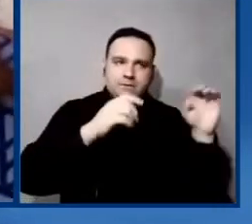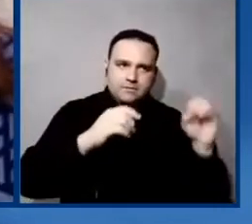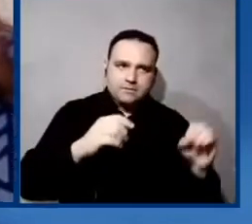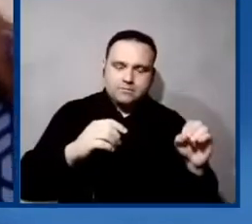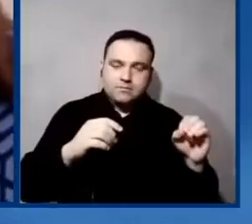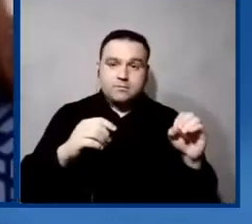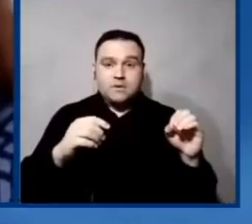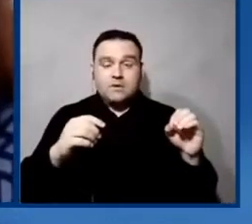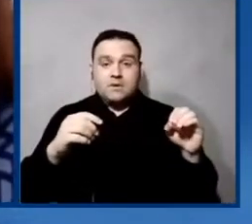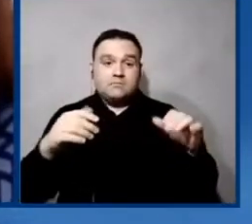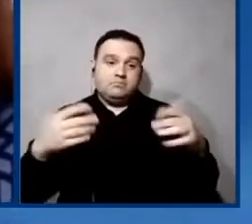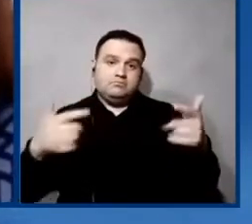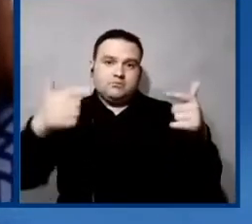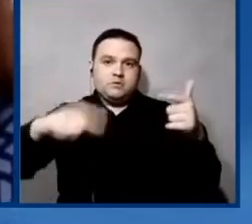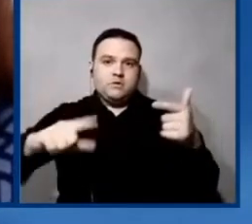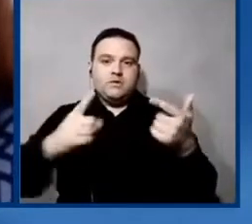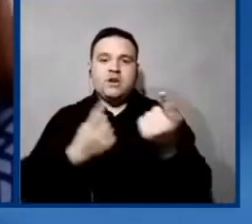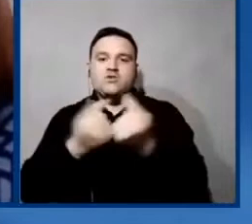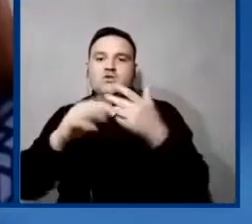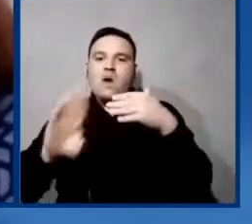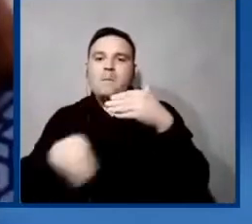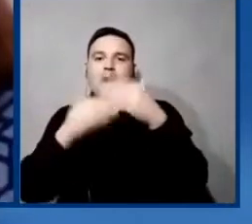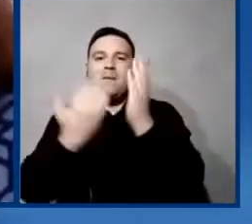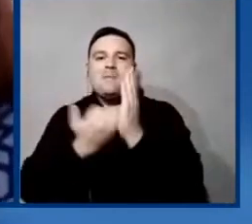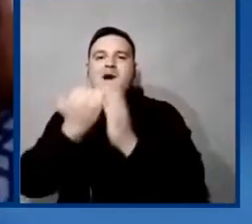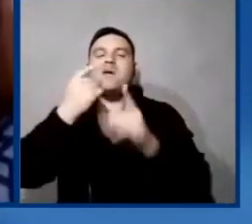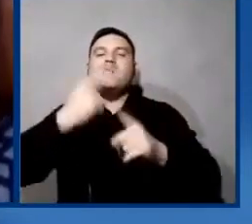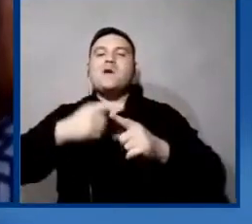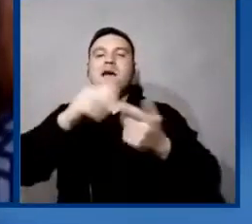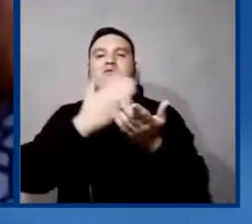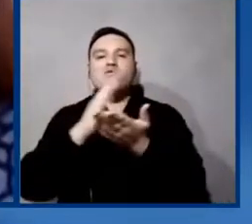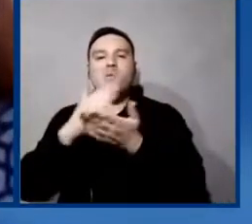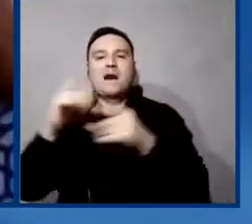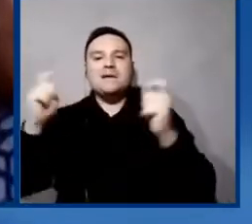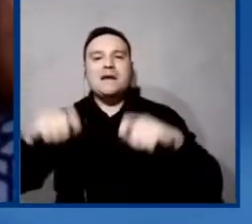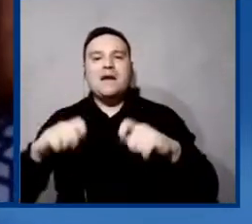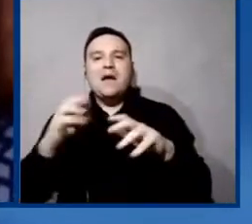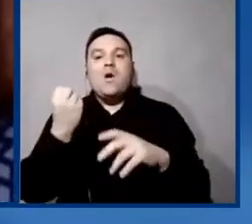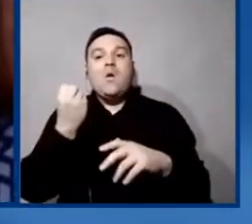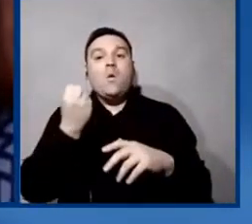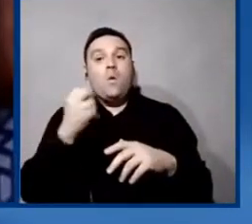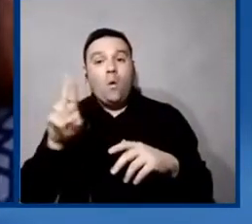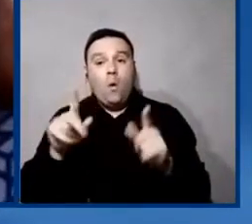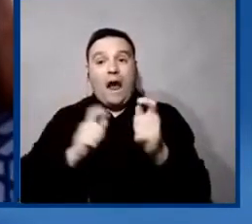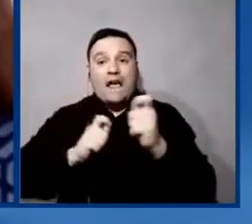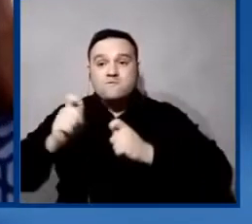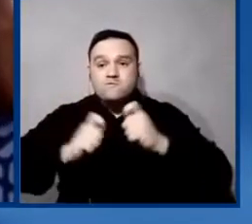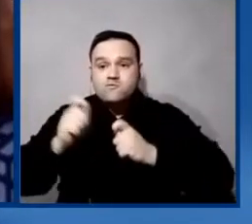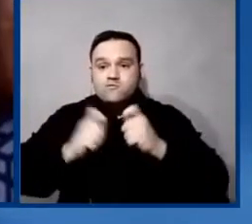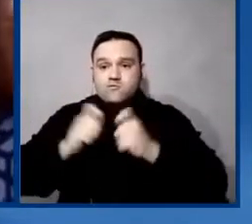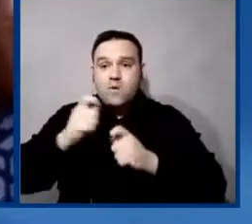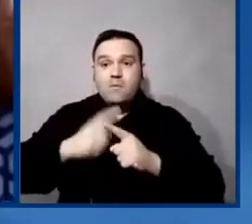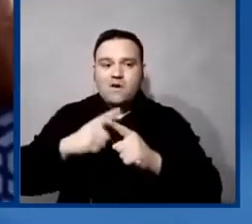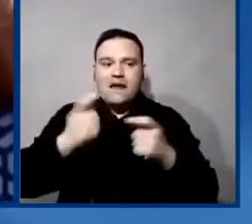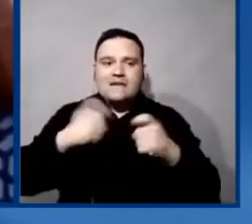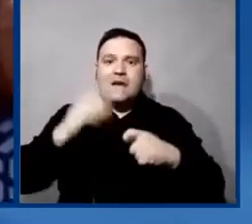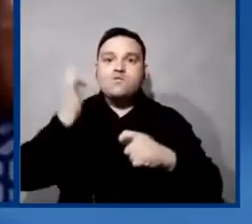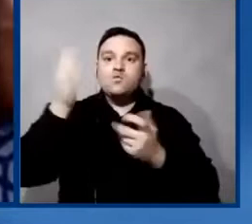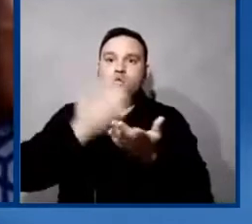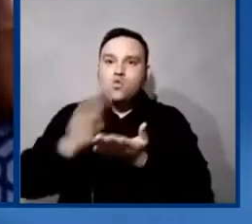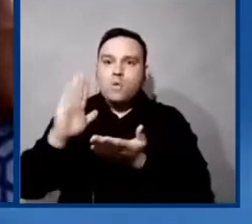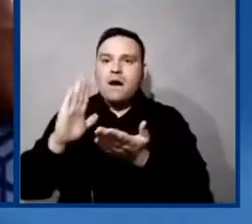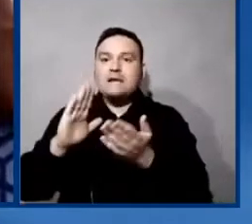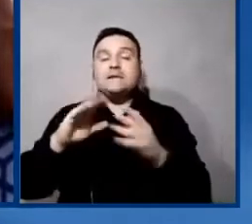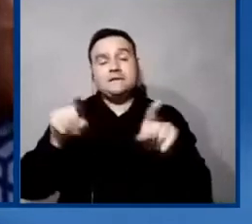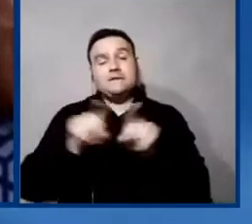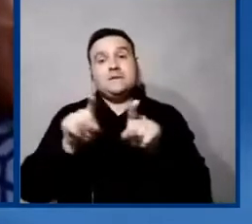que ou volta na questão da renda extra, que é para sobrar alguma coisa, ou economiza um pouco mais para sobrar alguma coisa também, né? E